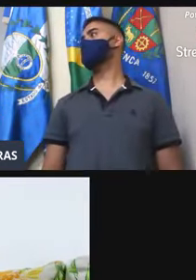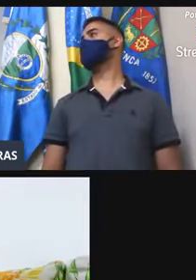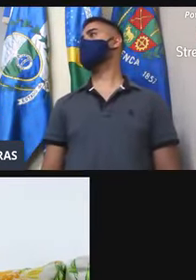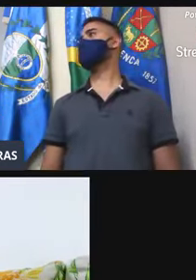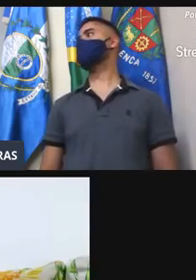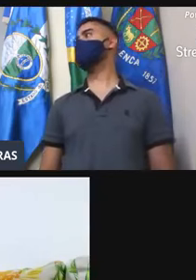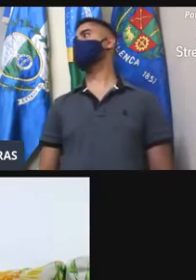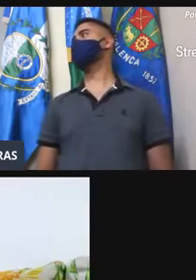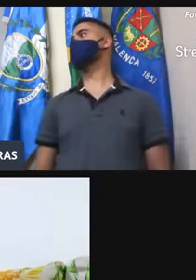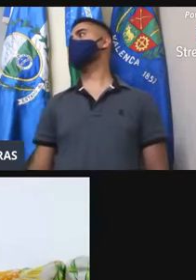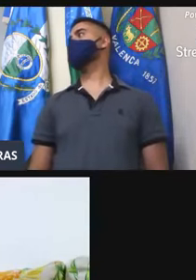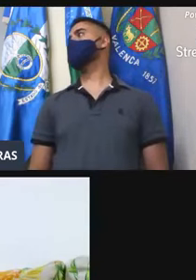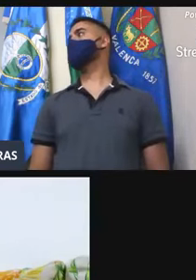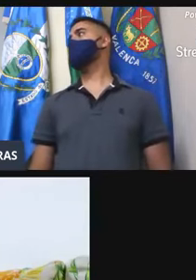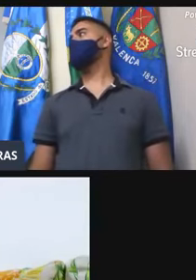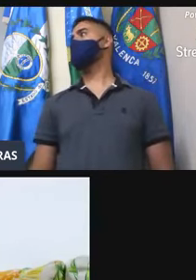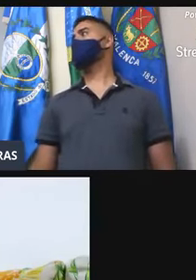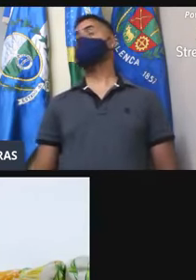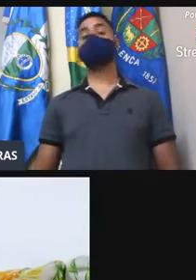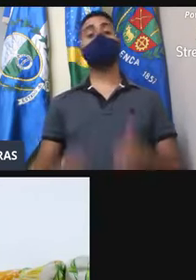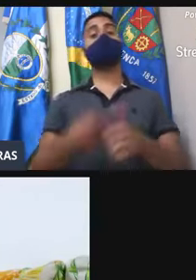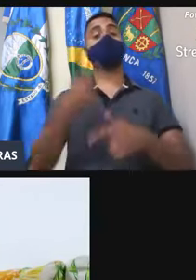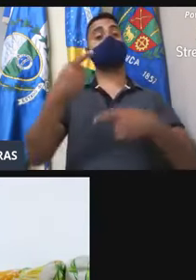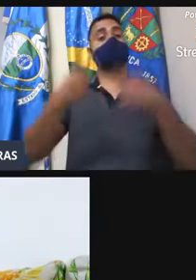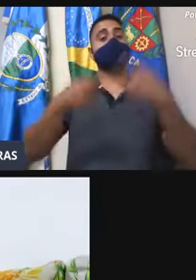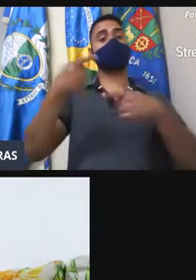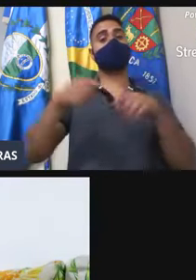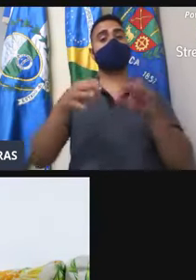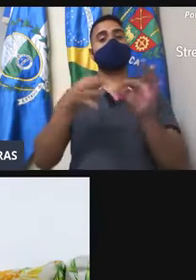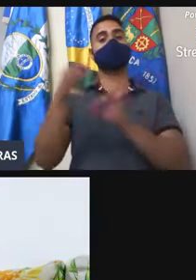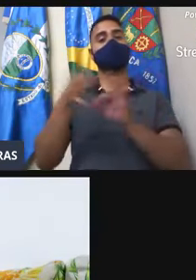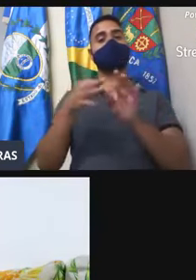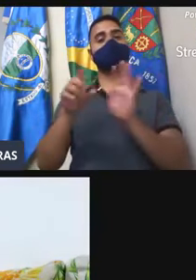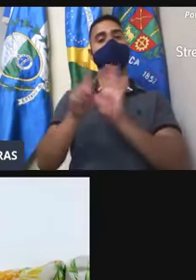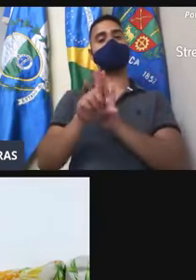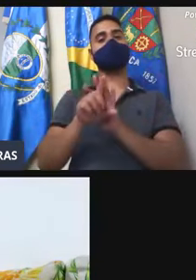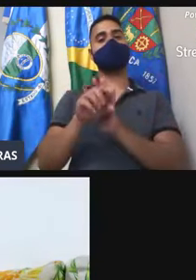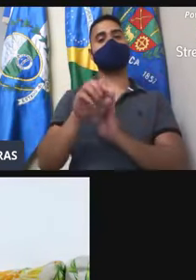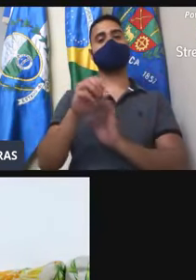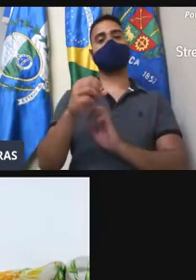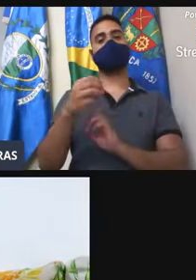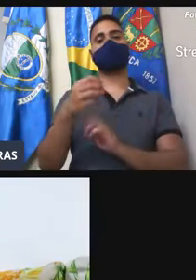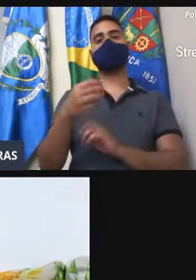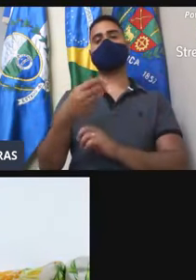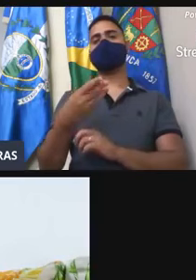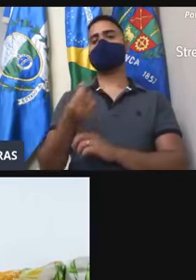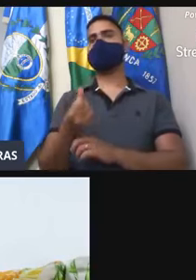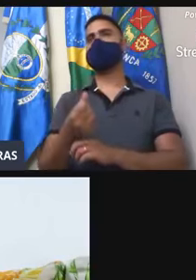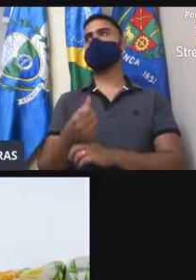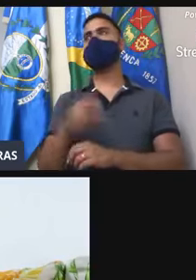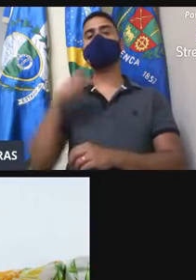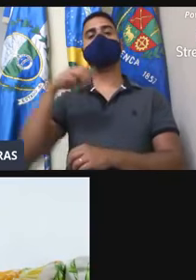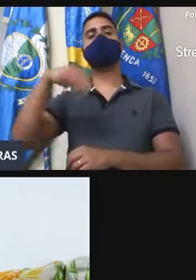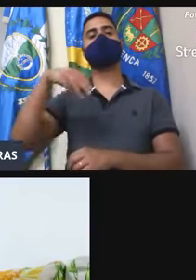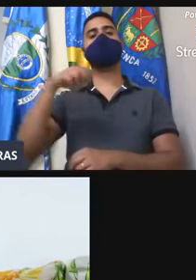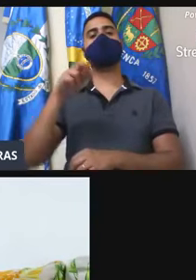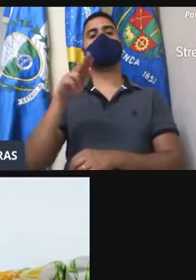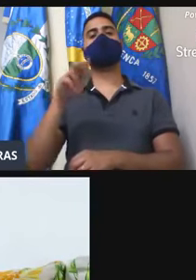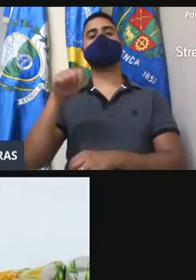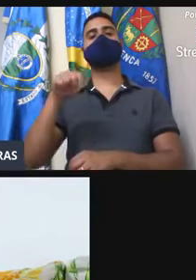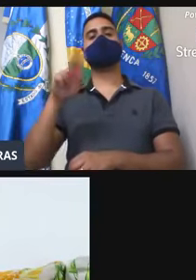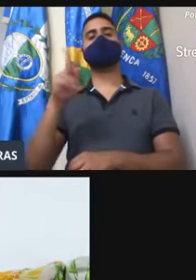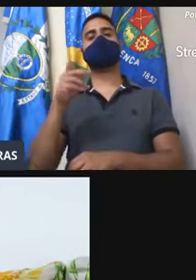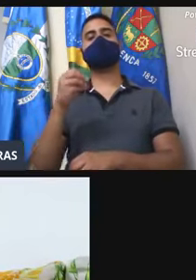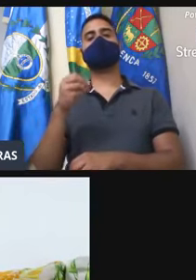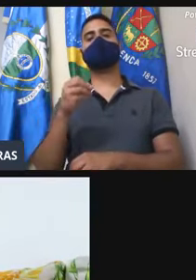doutor Solano está presente. Primeira discussão do projeto de lei ordinária 033/2020, vereador Marquinhos da Saúde.